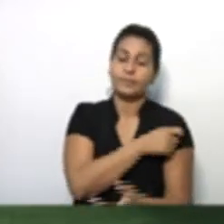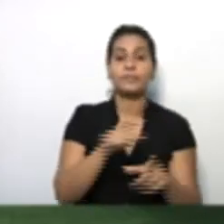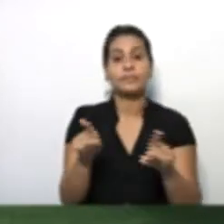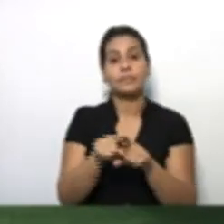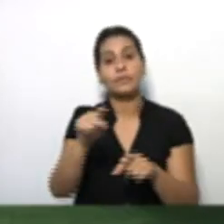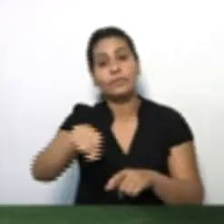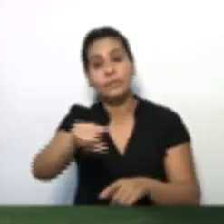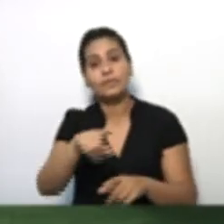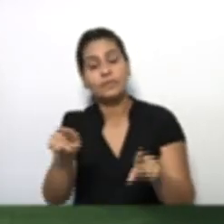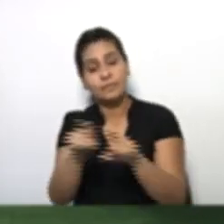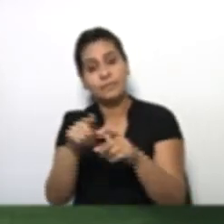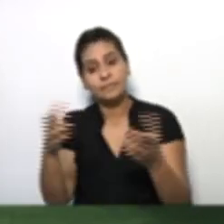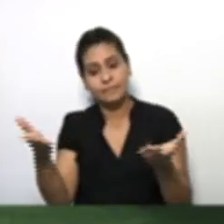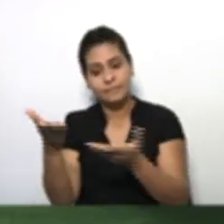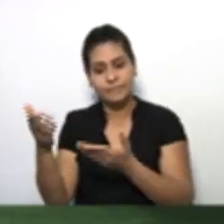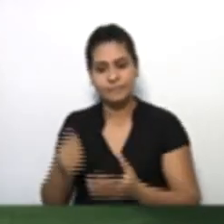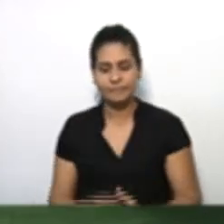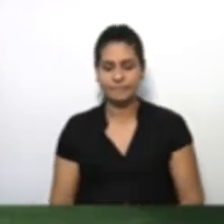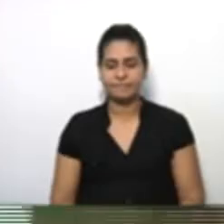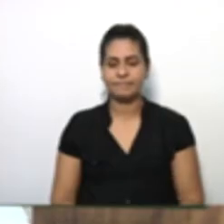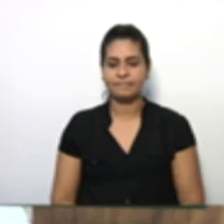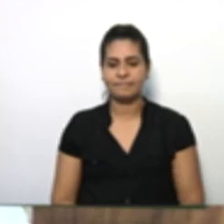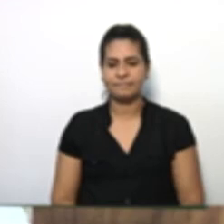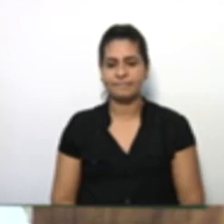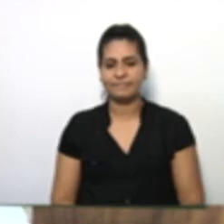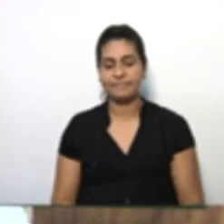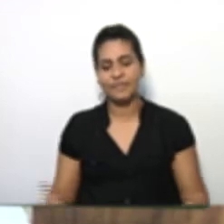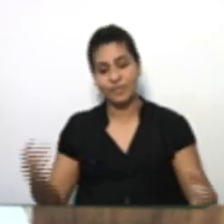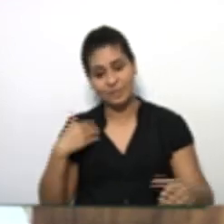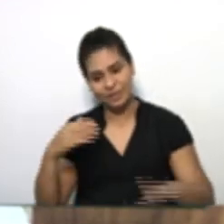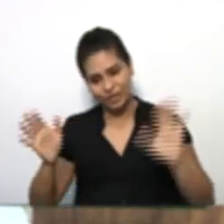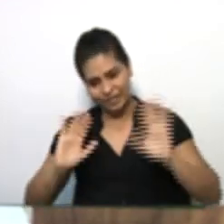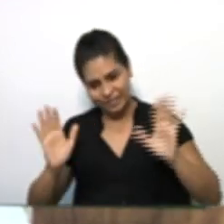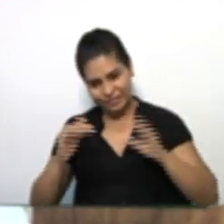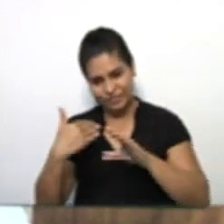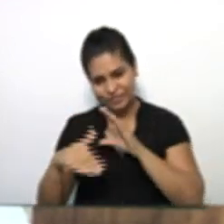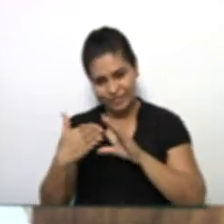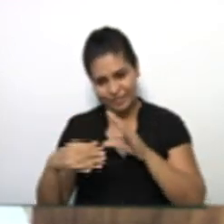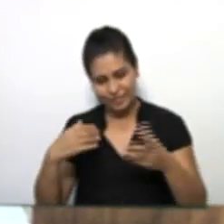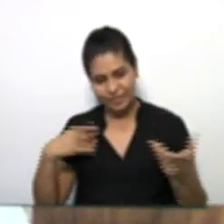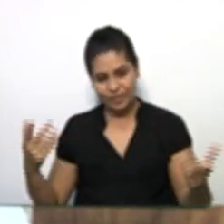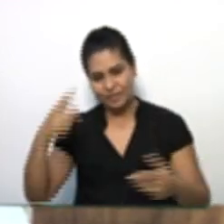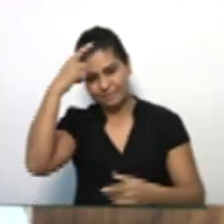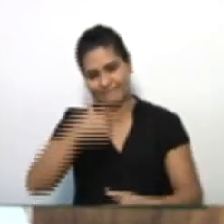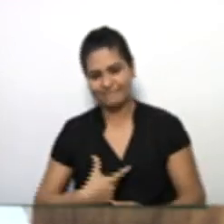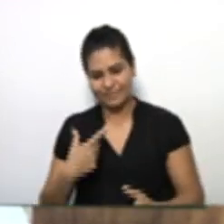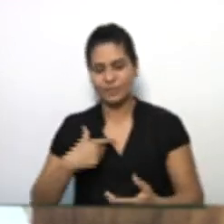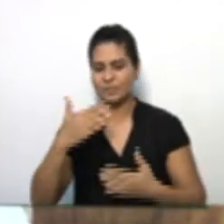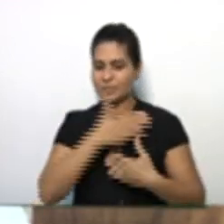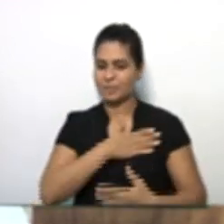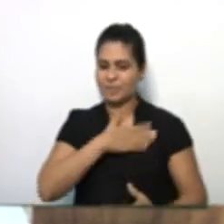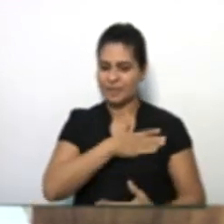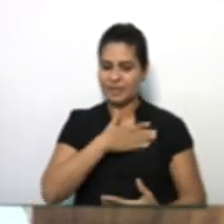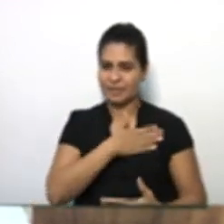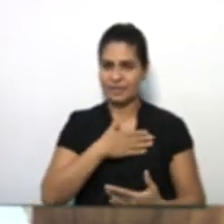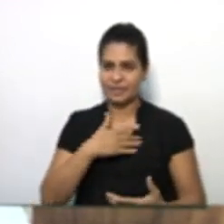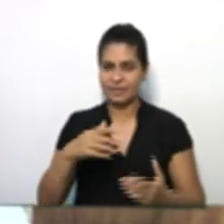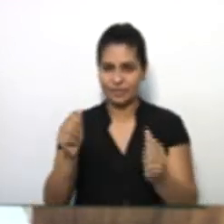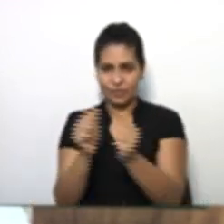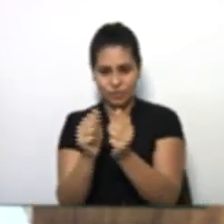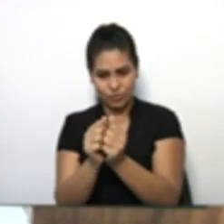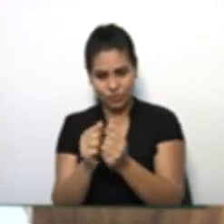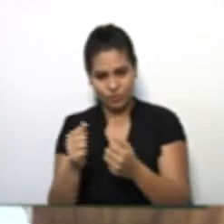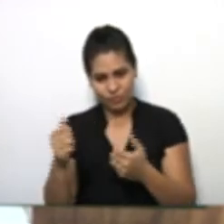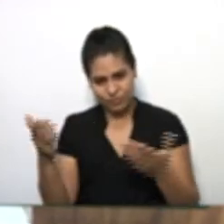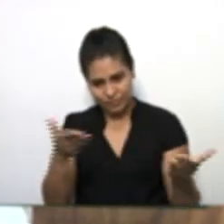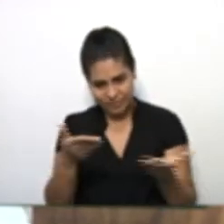você que está aí. Então, já fiz a despedida aqui no chat e agora presencialmente, foi um prazer esse tempo que nós passamos com